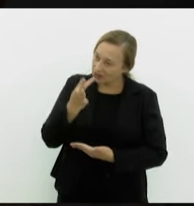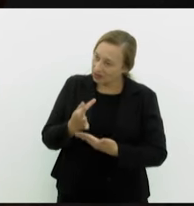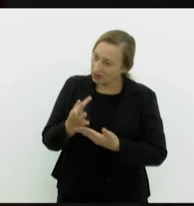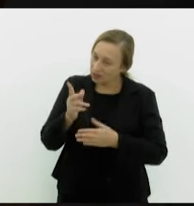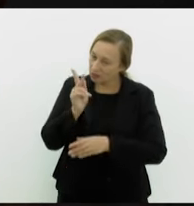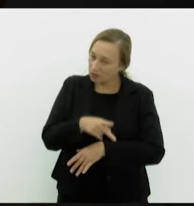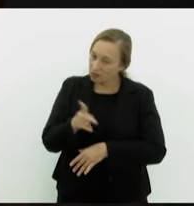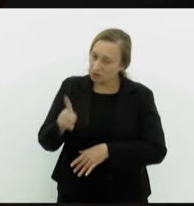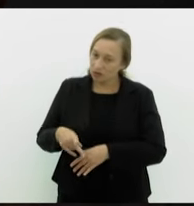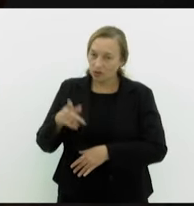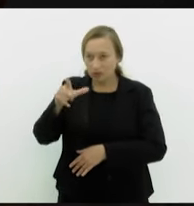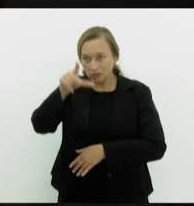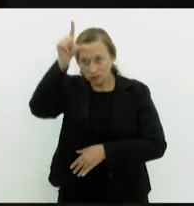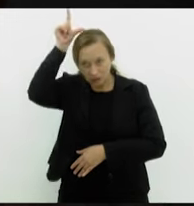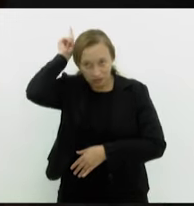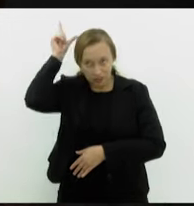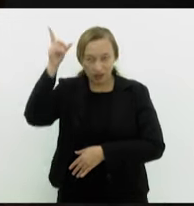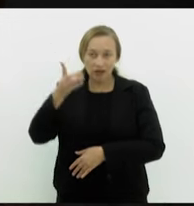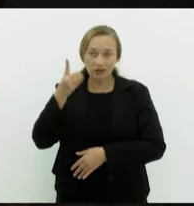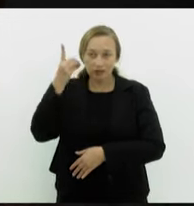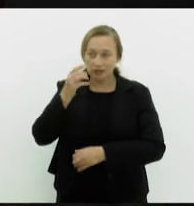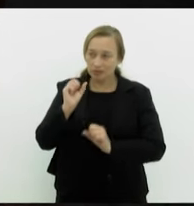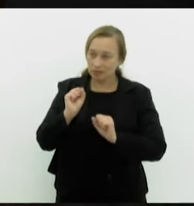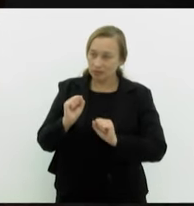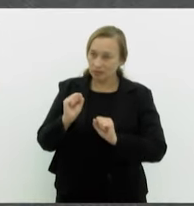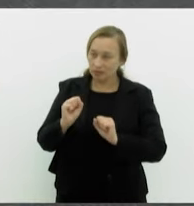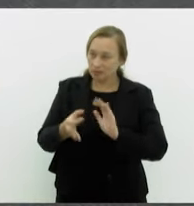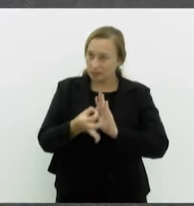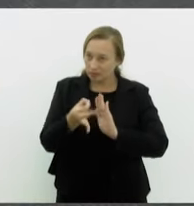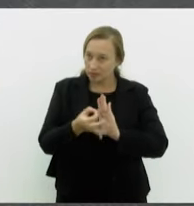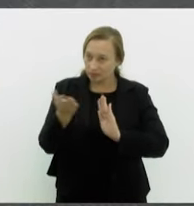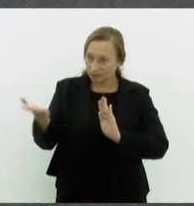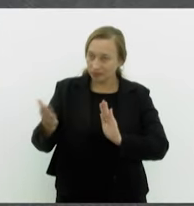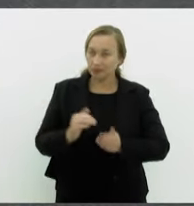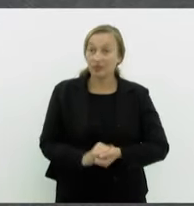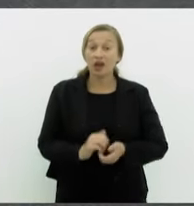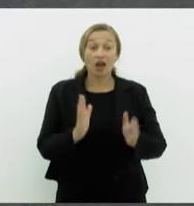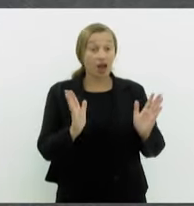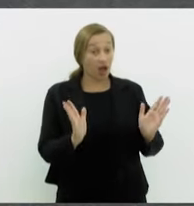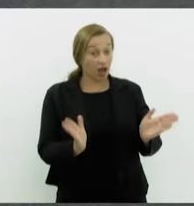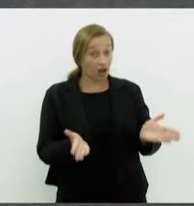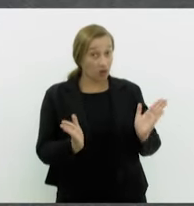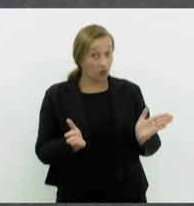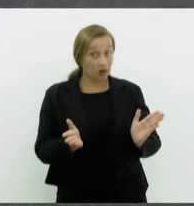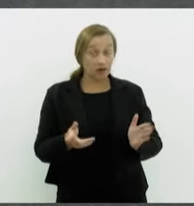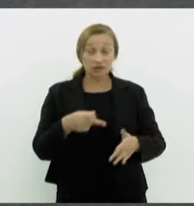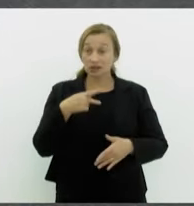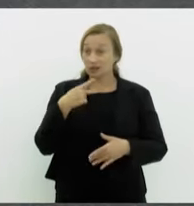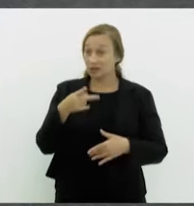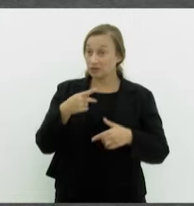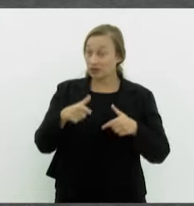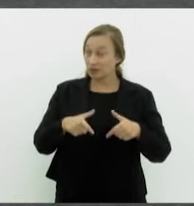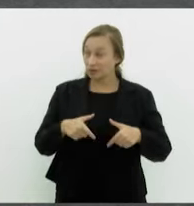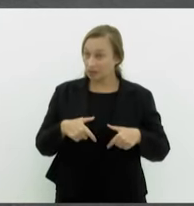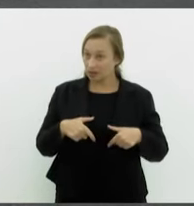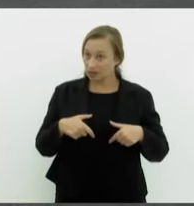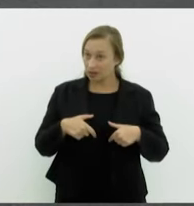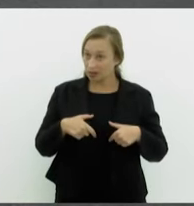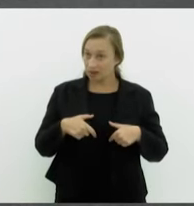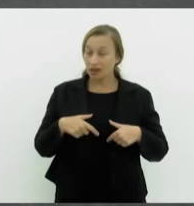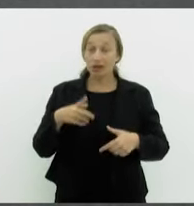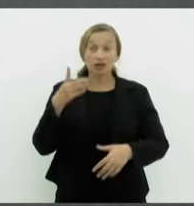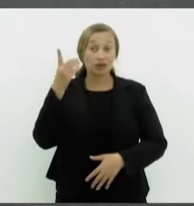Luiz Paulo para que emita o parecer. Senhor presidente, agora se trata de uma medalha que o deputado